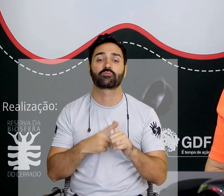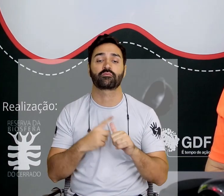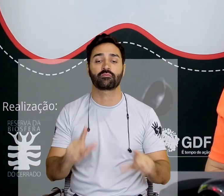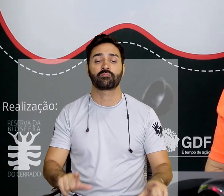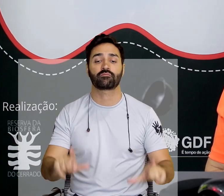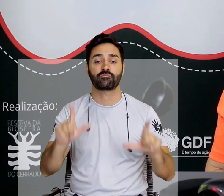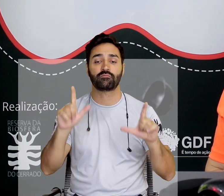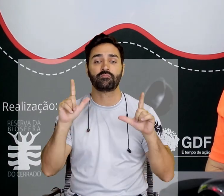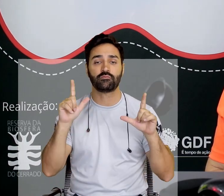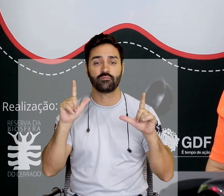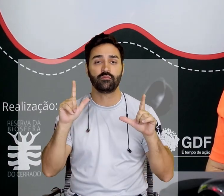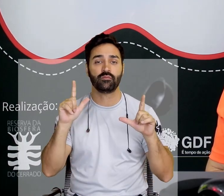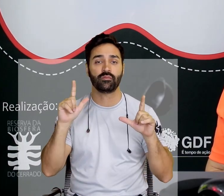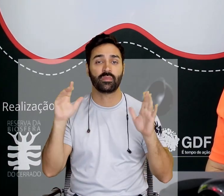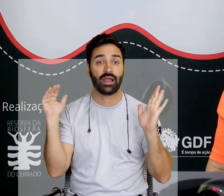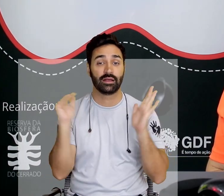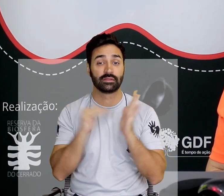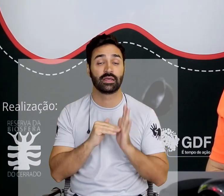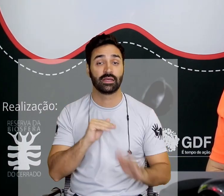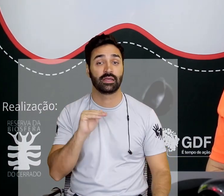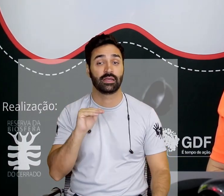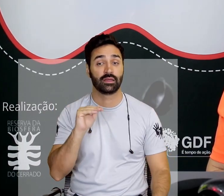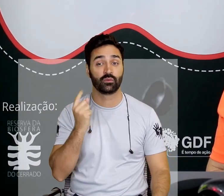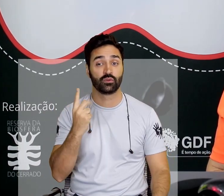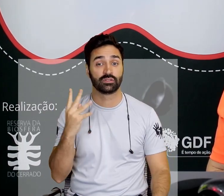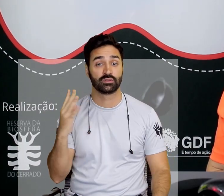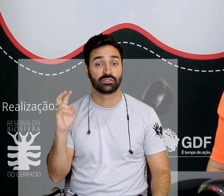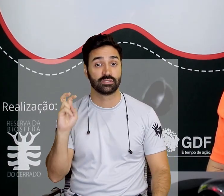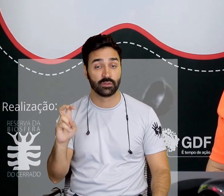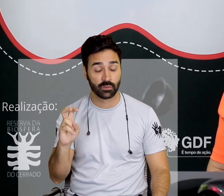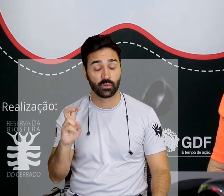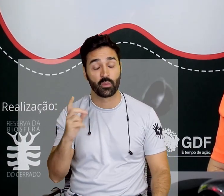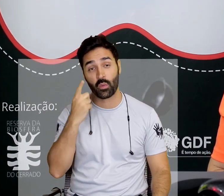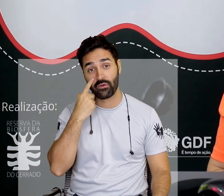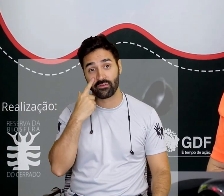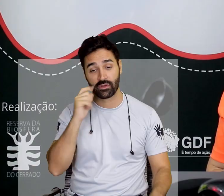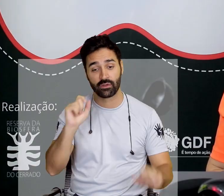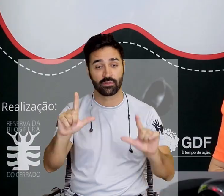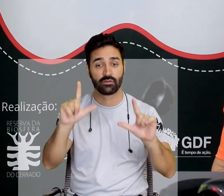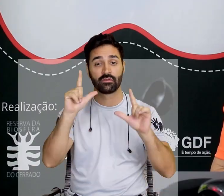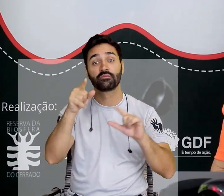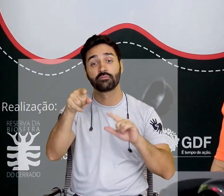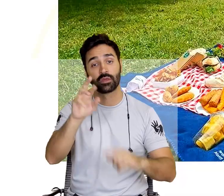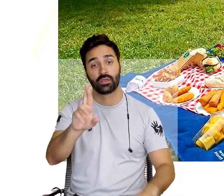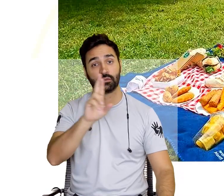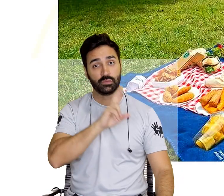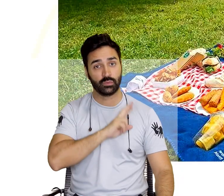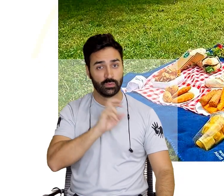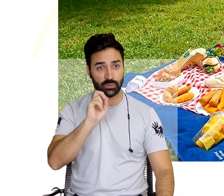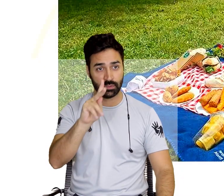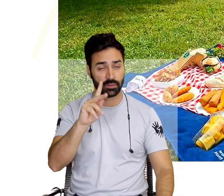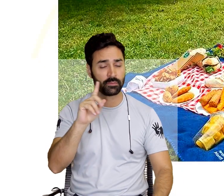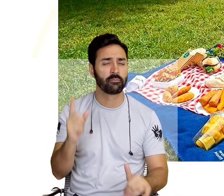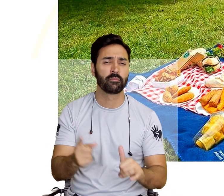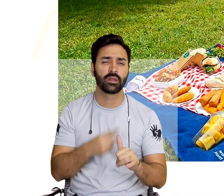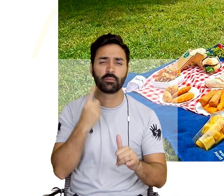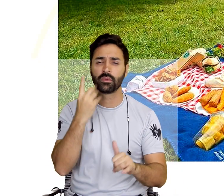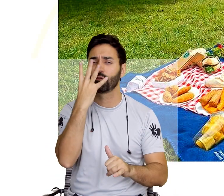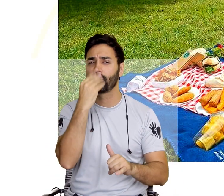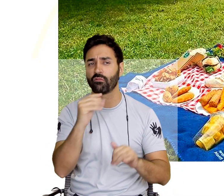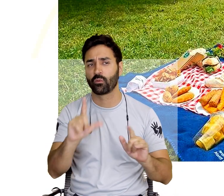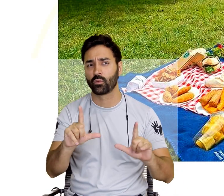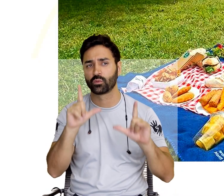até 5 nessa imagem, depois eu vou ver todo mundo com a câmera aberta aí que eu quero me respondendo. Essa é a primeira imagem.